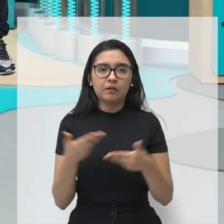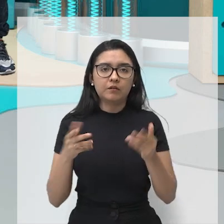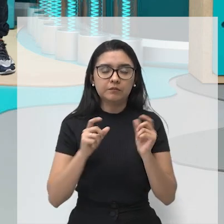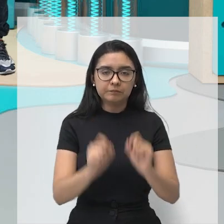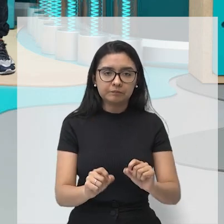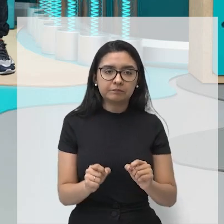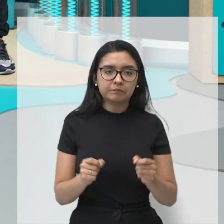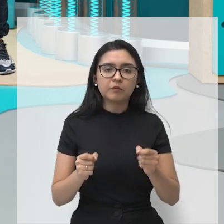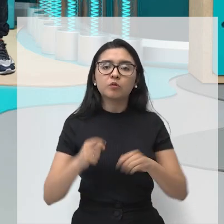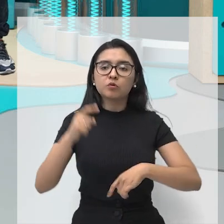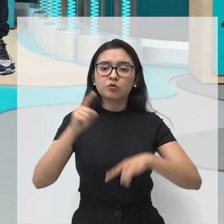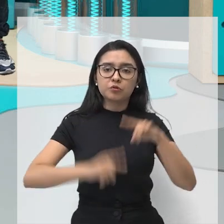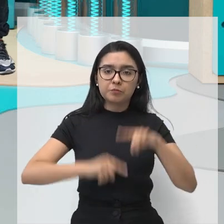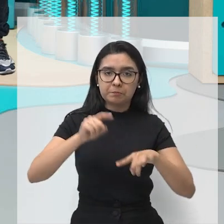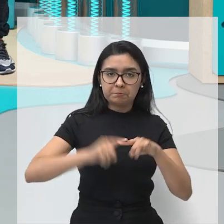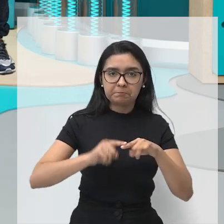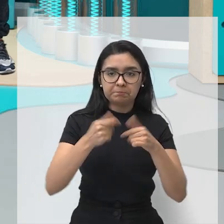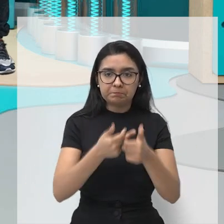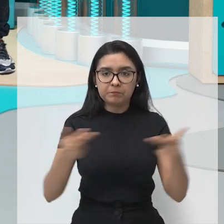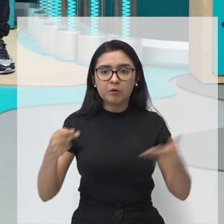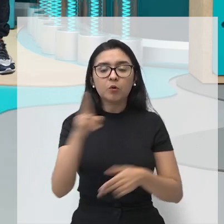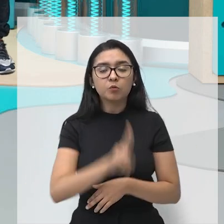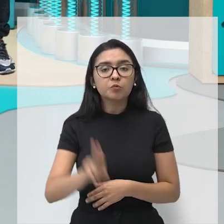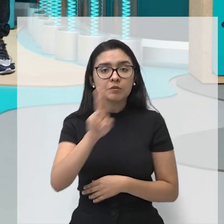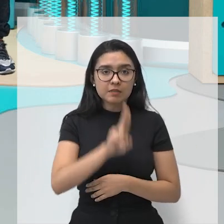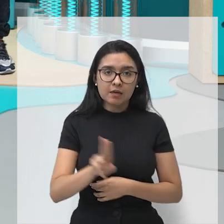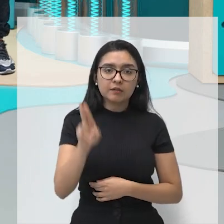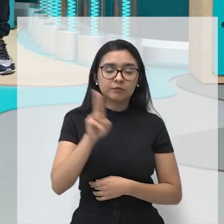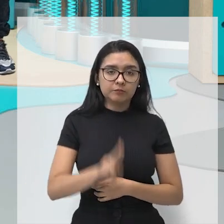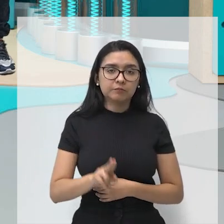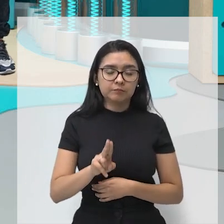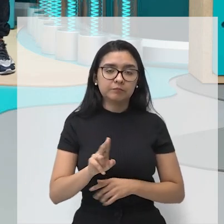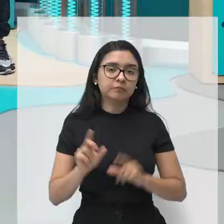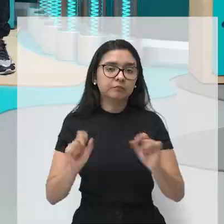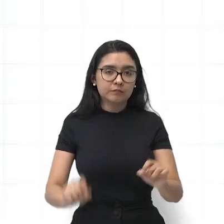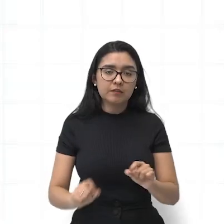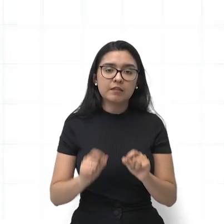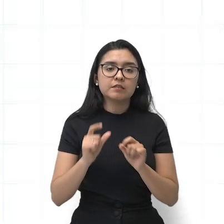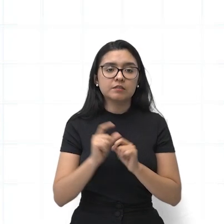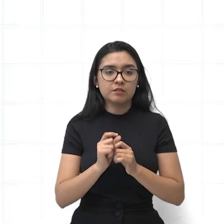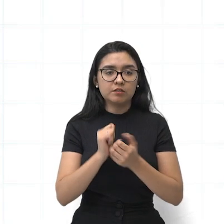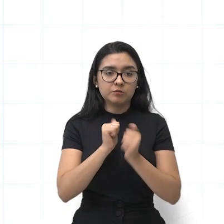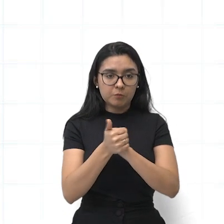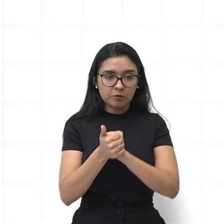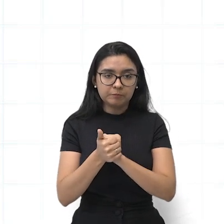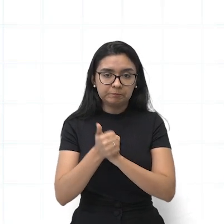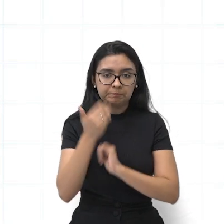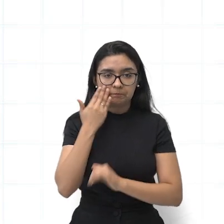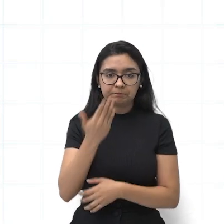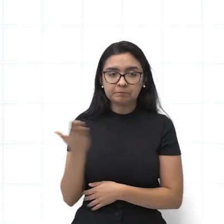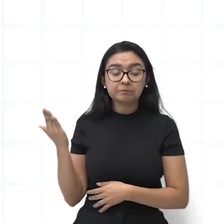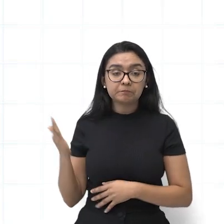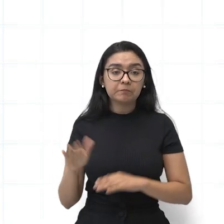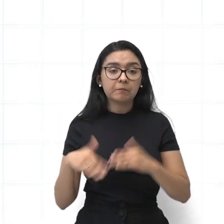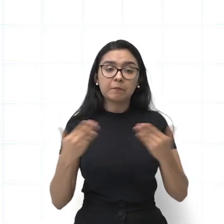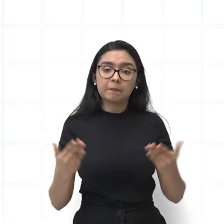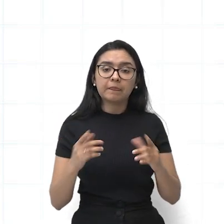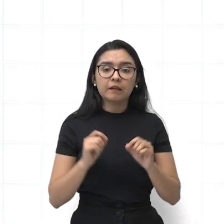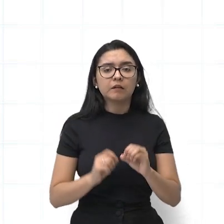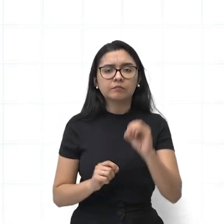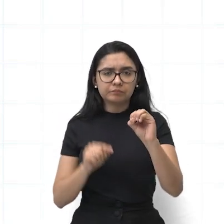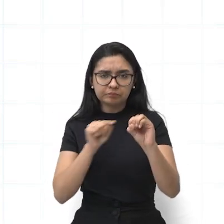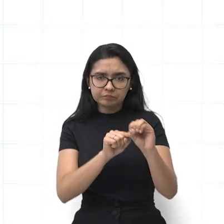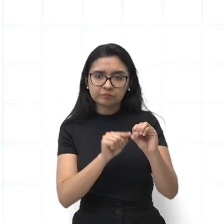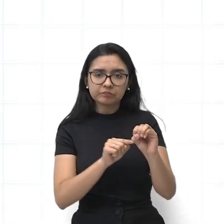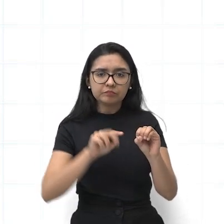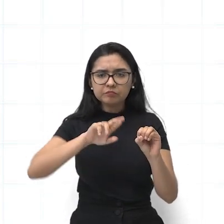pouco sobre os equipamentos que são utilizados nesse jogo. Vamos lá? Embora as bolinhas de tinta